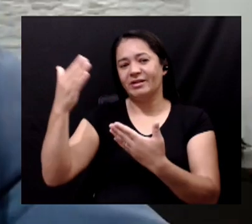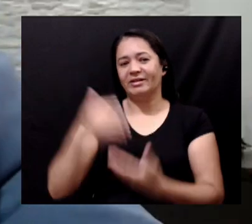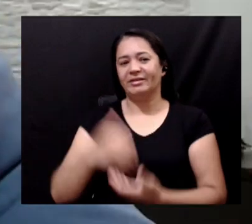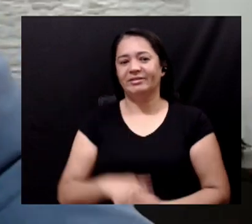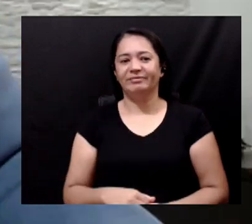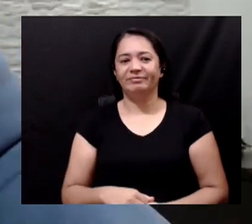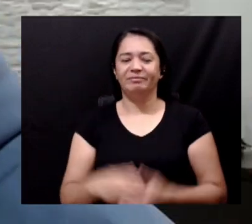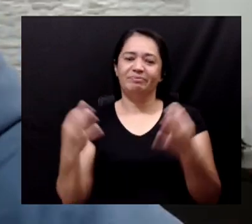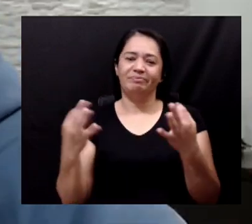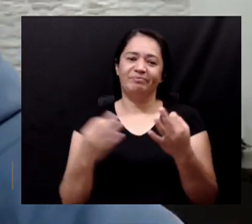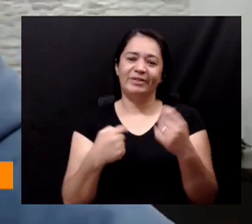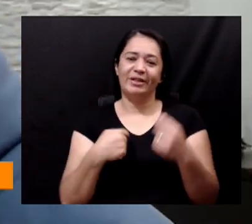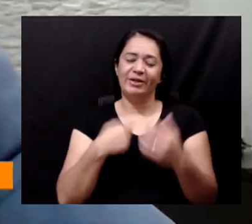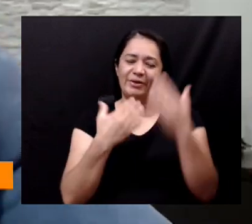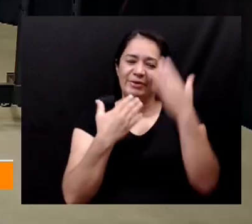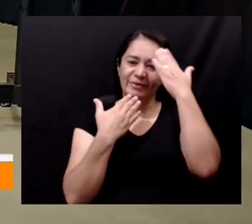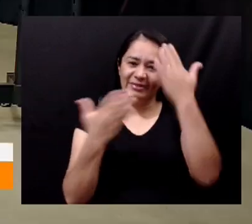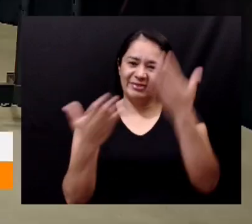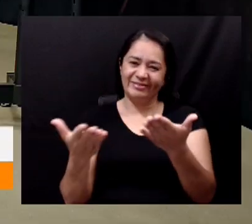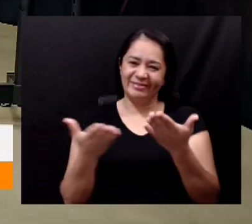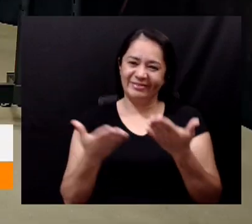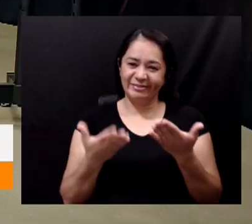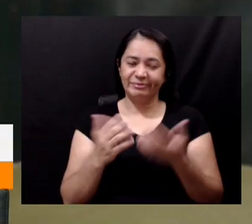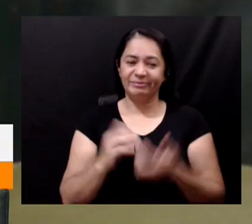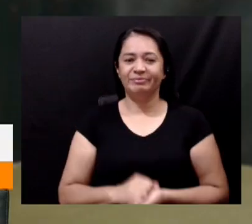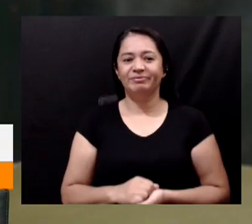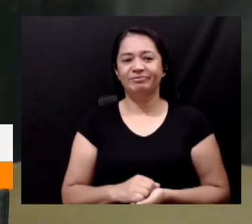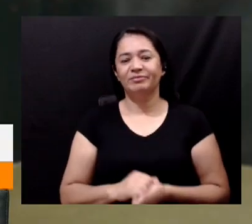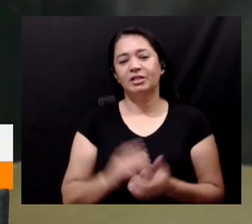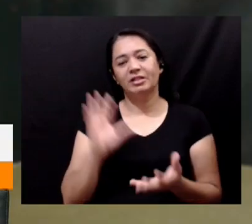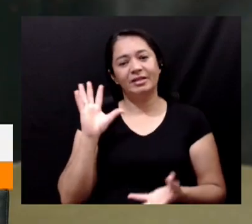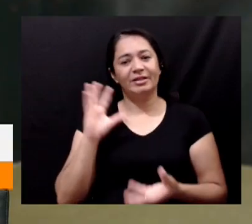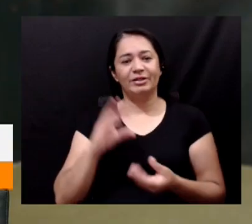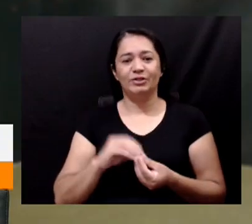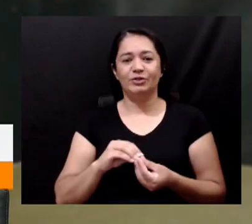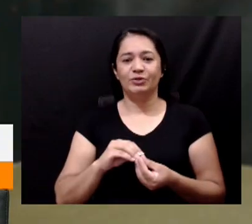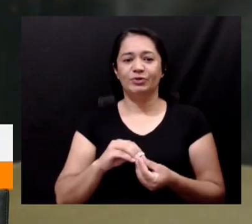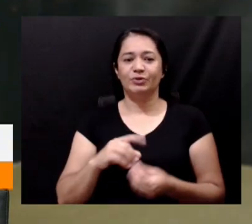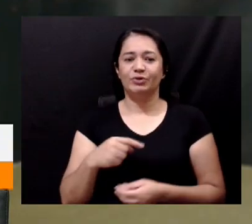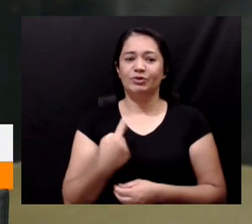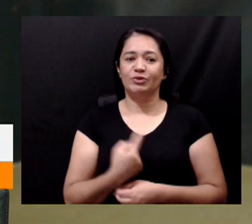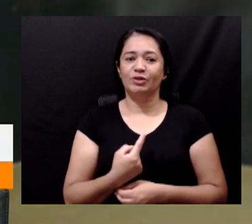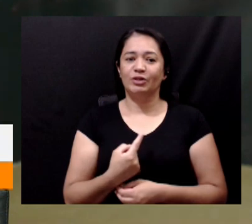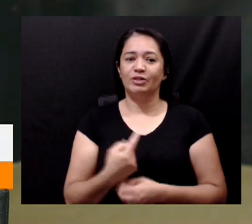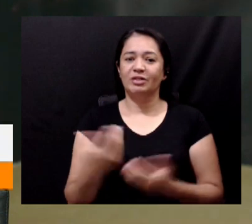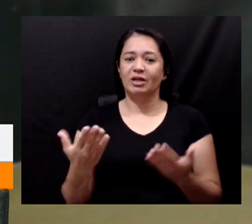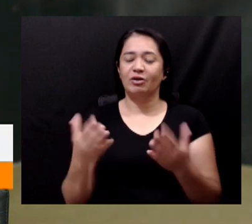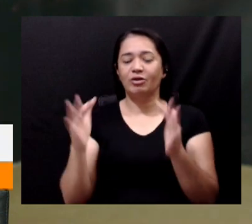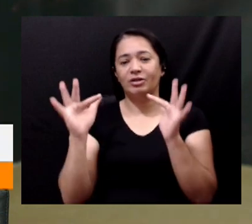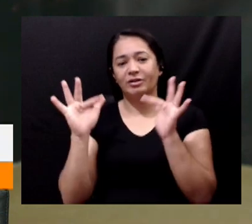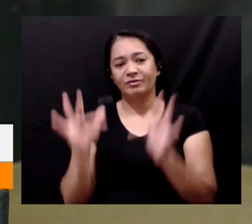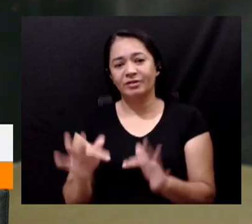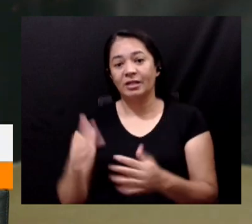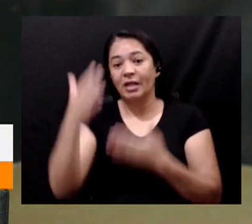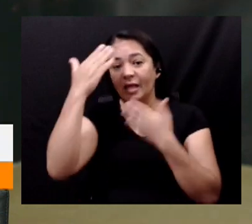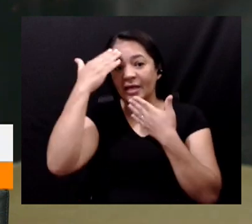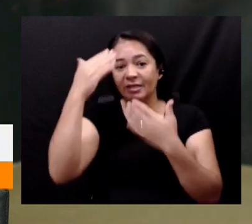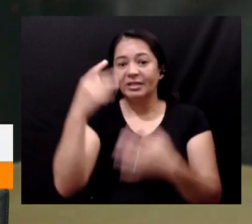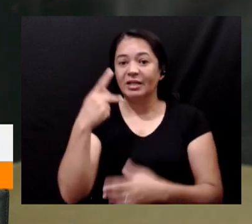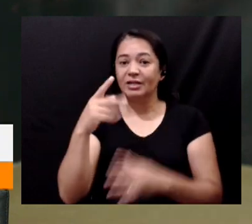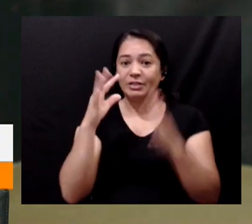Eu que agradeço o convite. E é isso, gente. Nós vamos encerrando por aqui, agradecendo a sua audiência, a